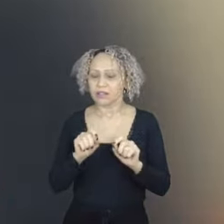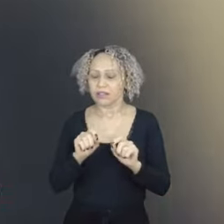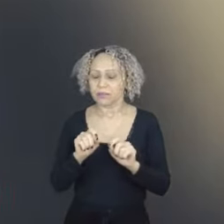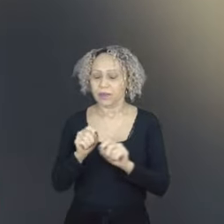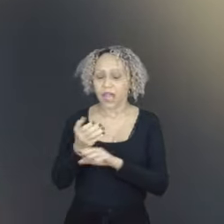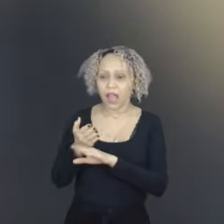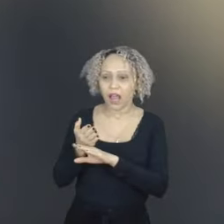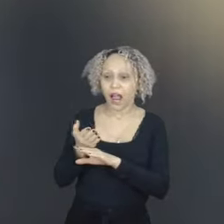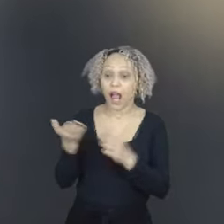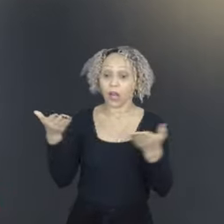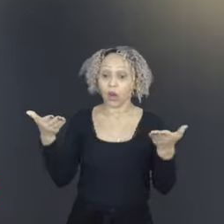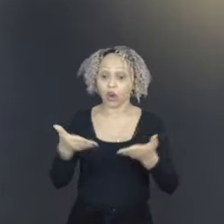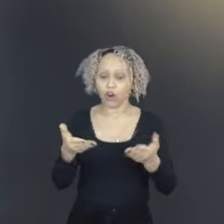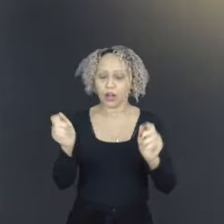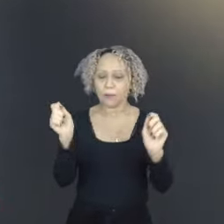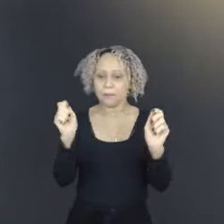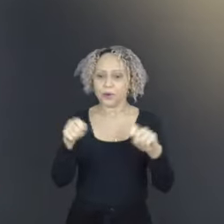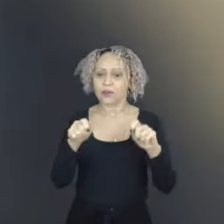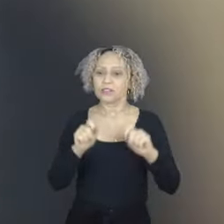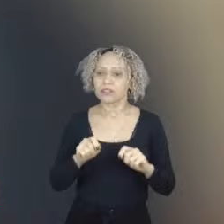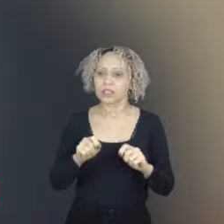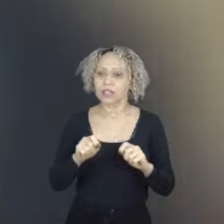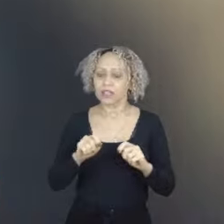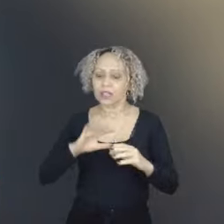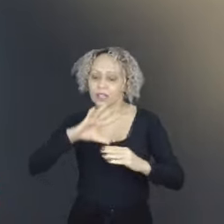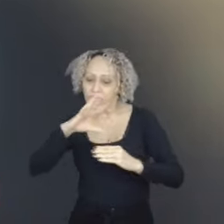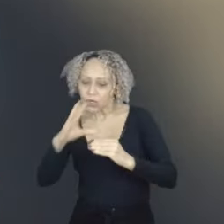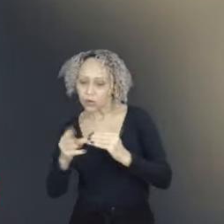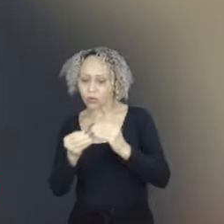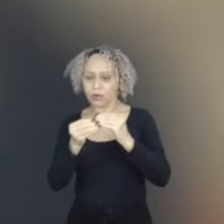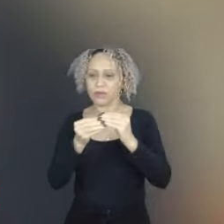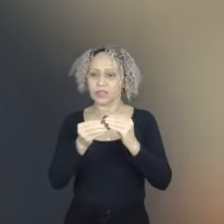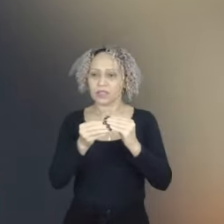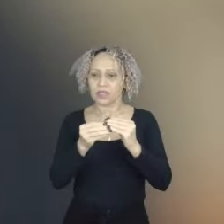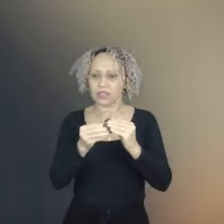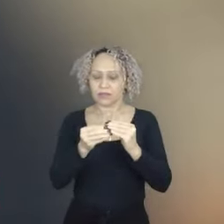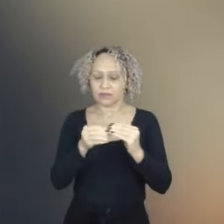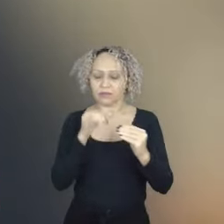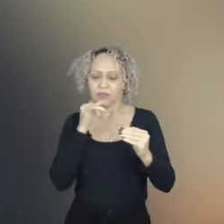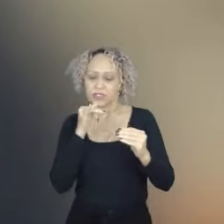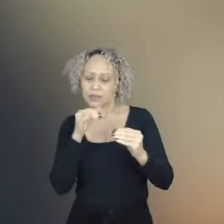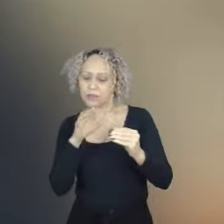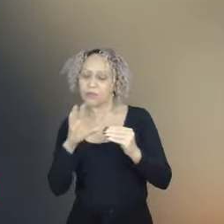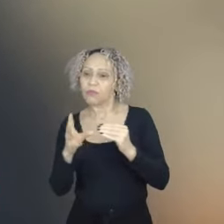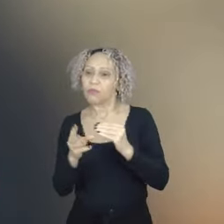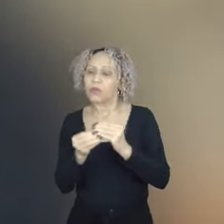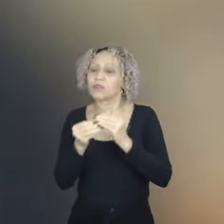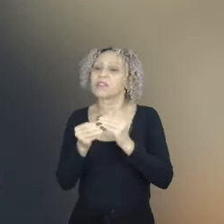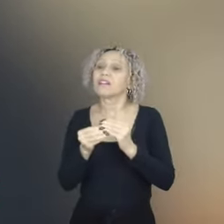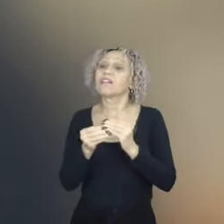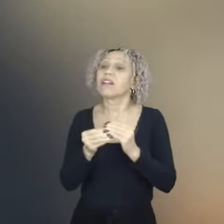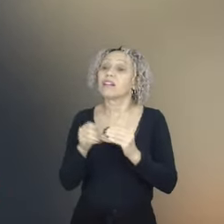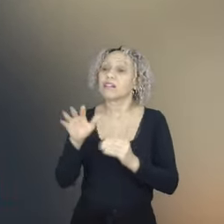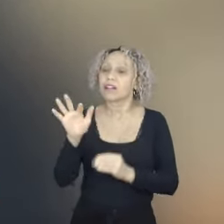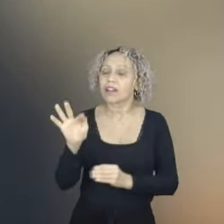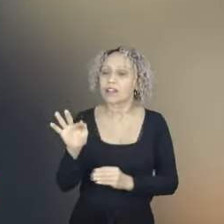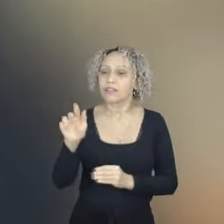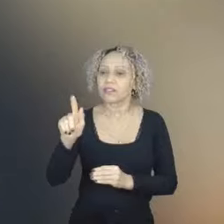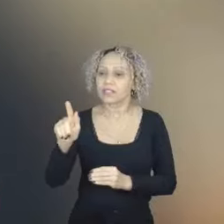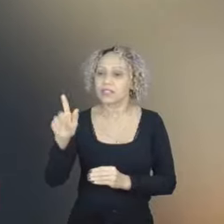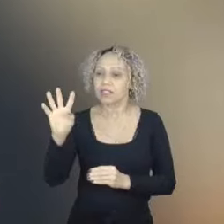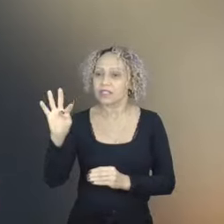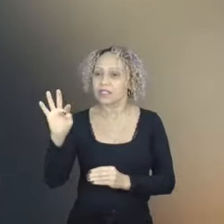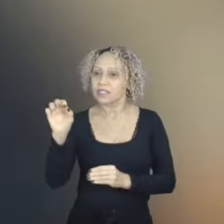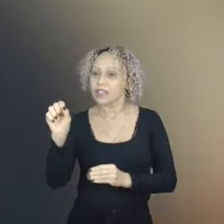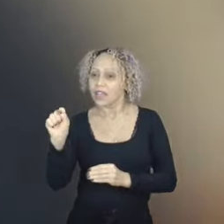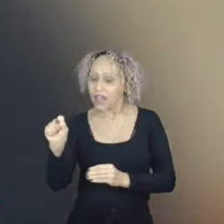financiasse, agora ele pode complementar uma faixa com fundo de garantia que ele recebe, depósito